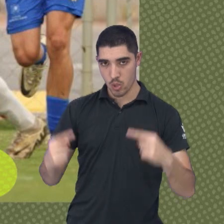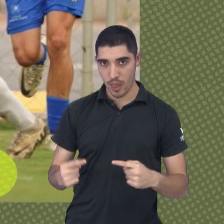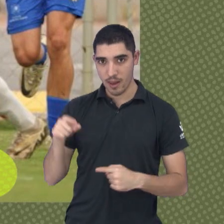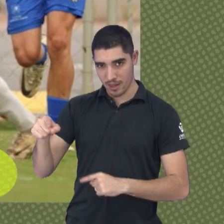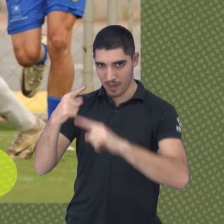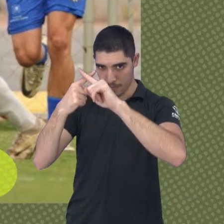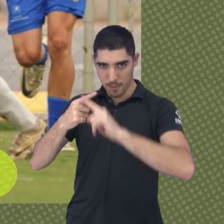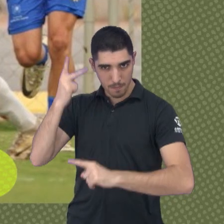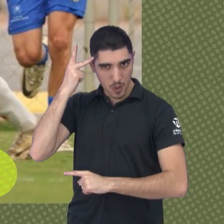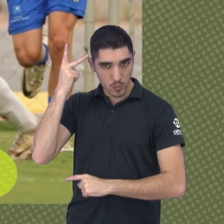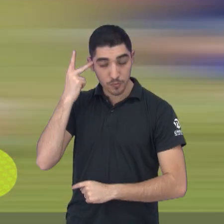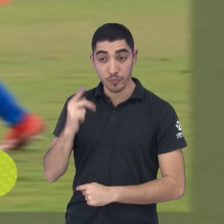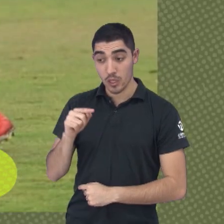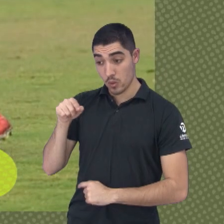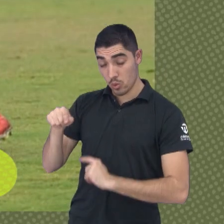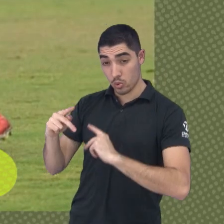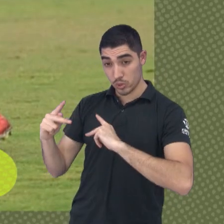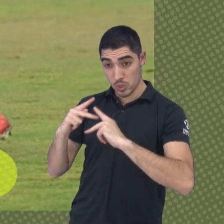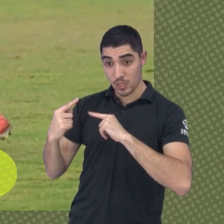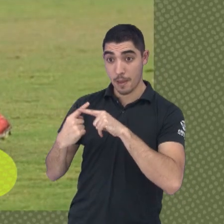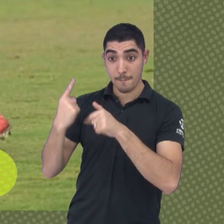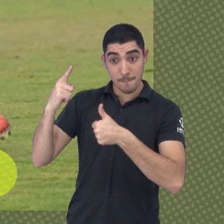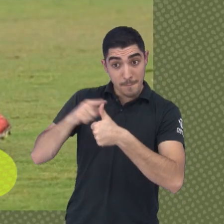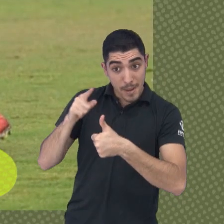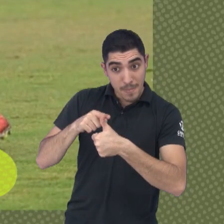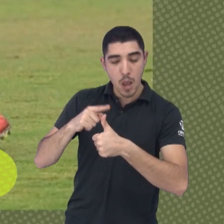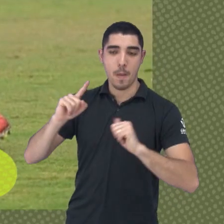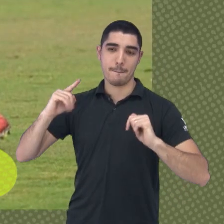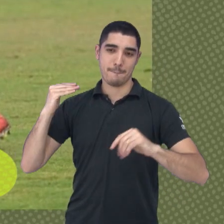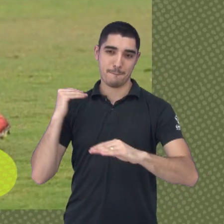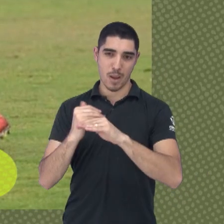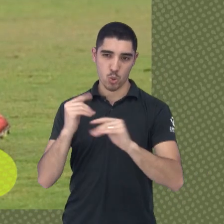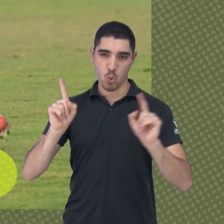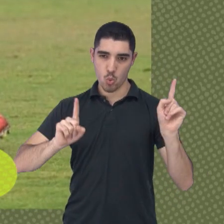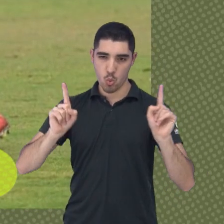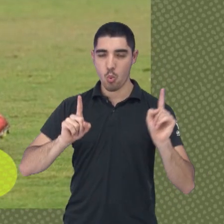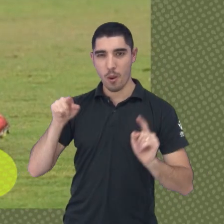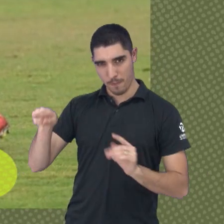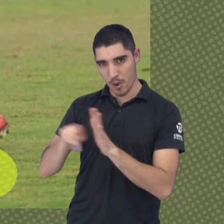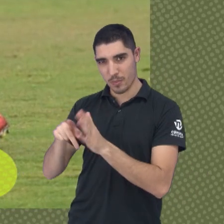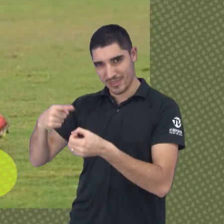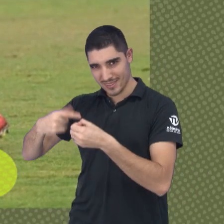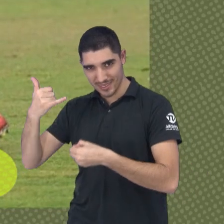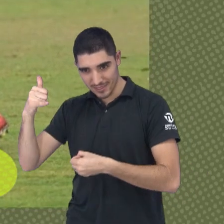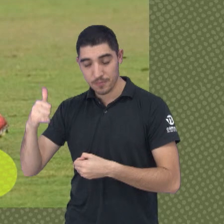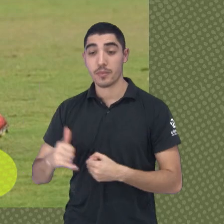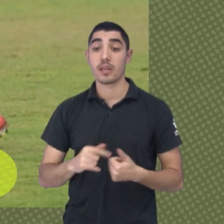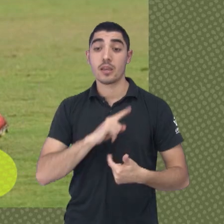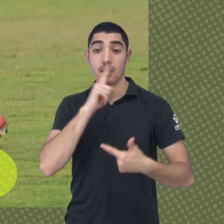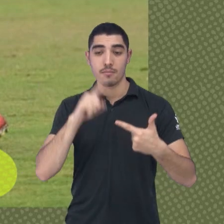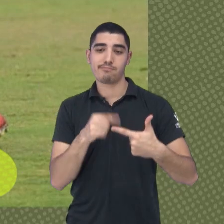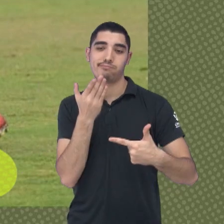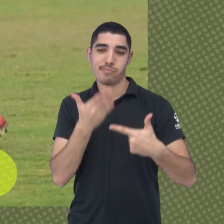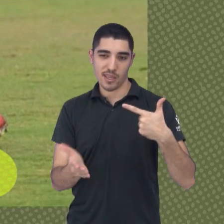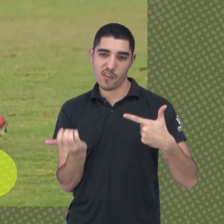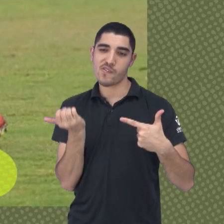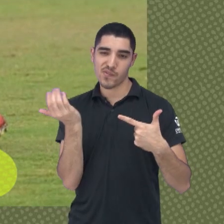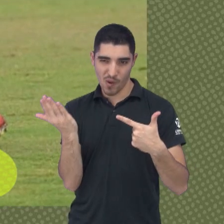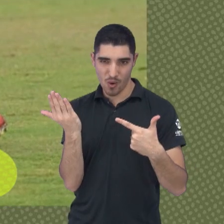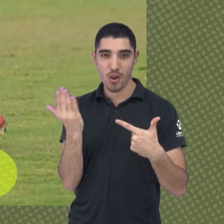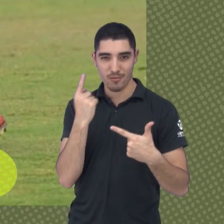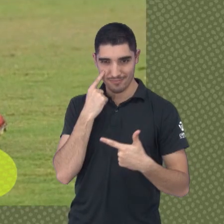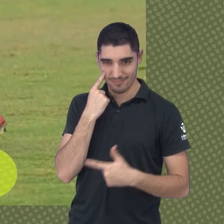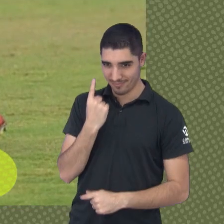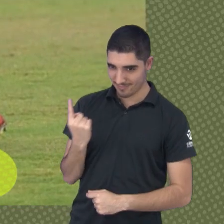Os meninos da Águia vêm de um empate na estreia contra o Ituano por 1-1 no Martins Pereira e de derrota por 3-0 fora de casa. Essas fotos